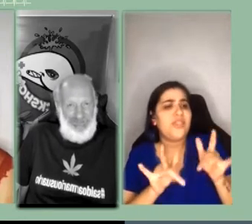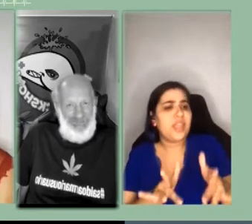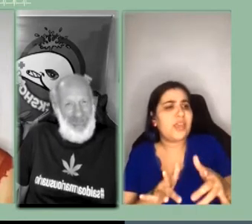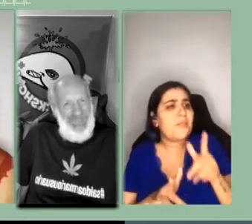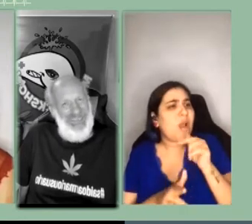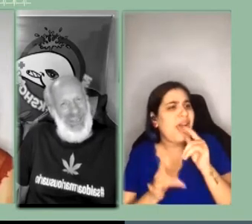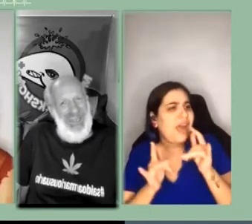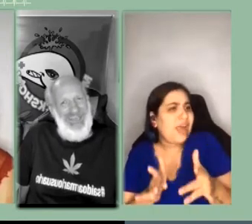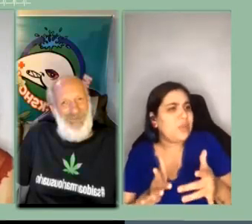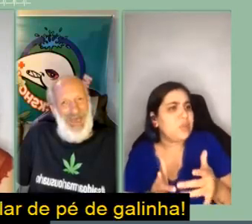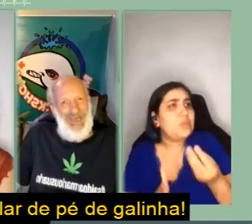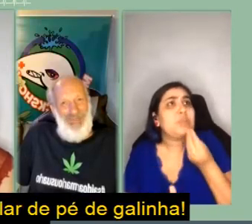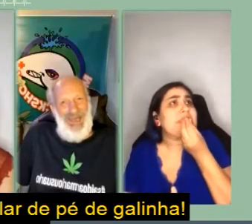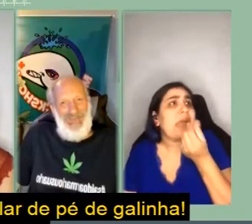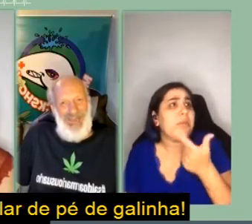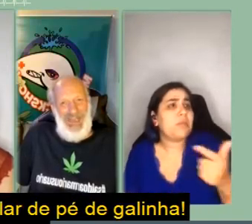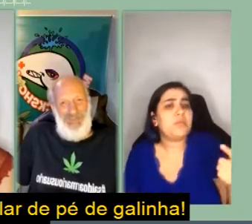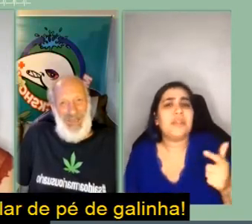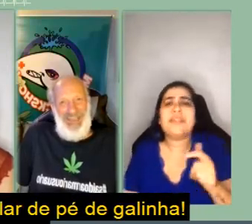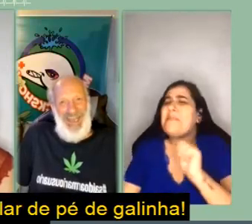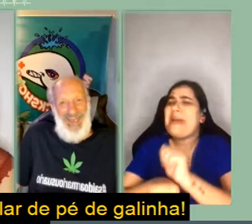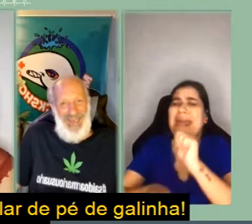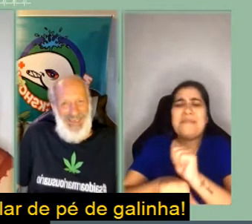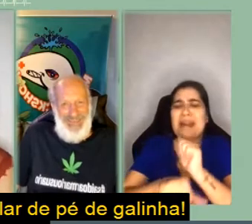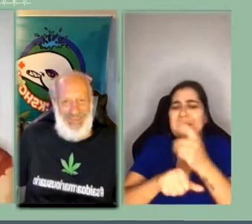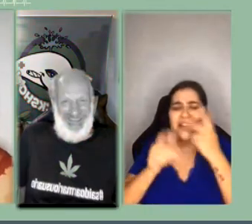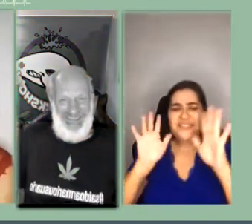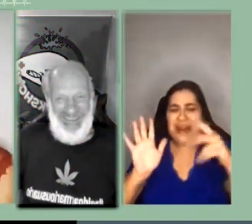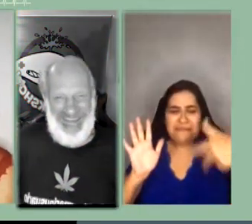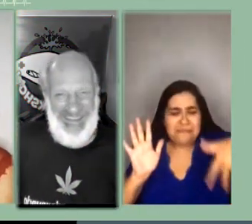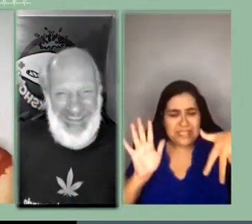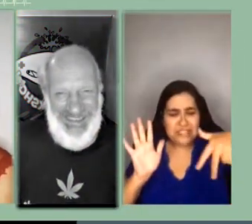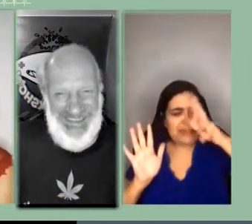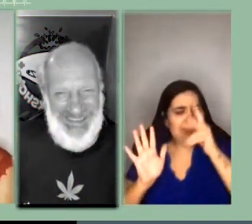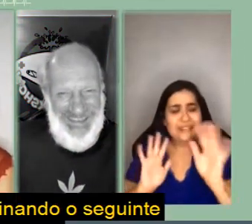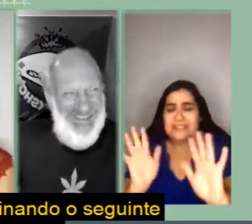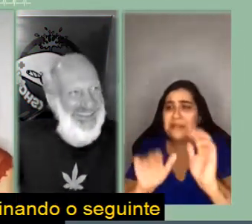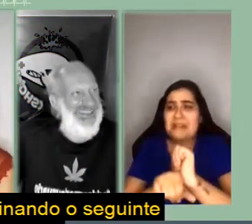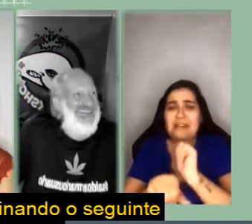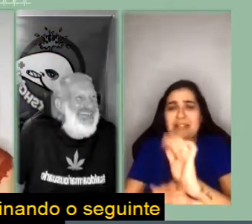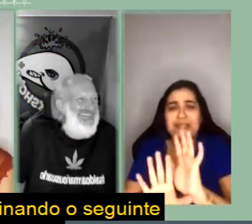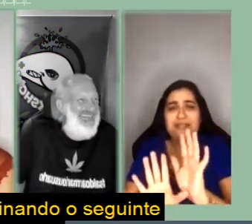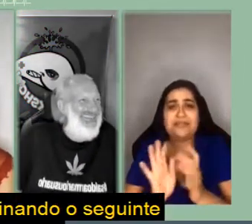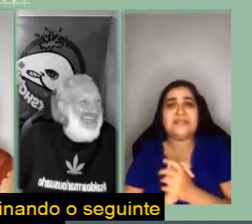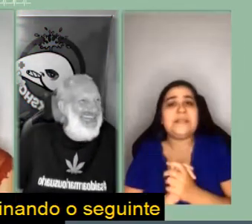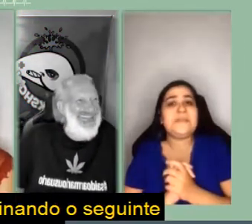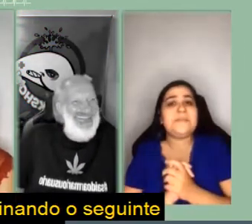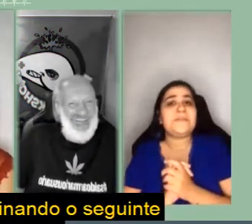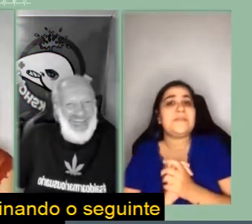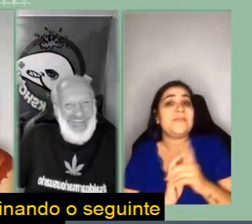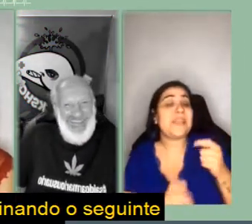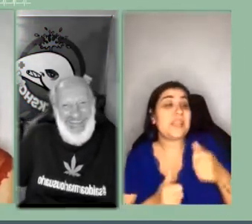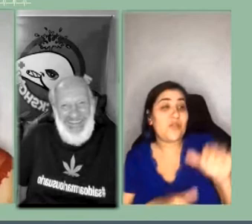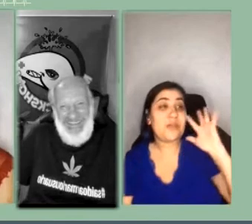molhadinho, não tem muito sabor, gente, né? Para de falar de pé de galinha. Olha, veja só, e aí eu fico imaginando